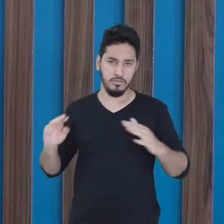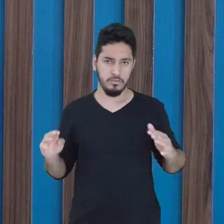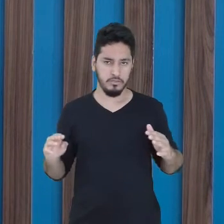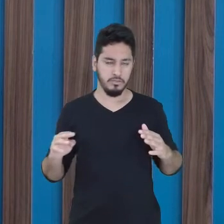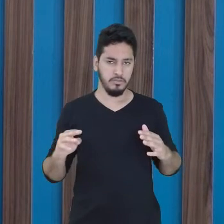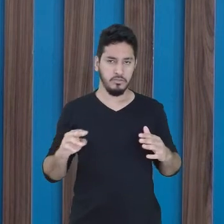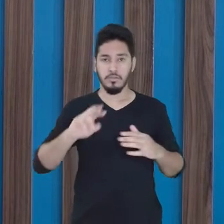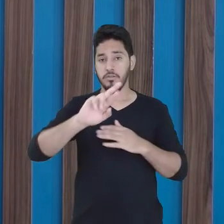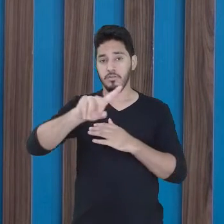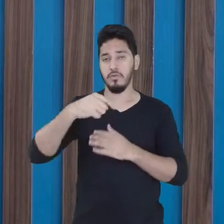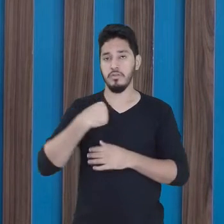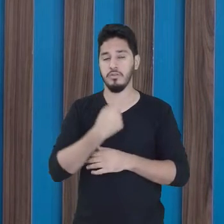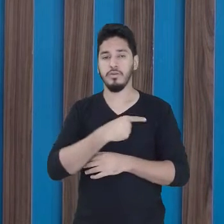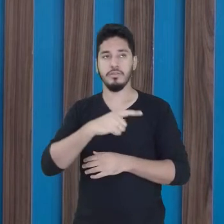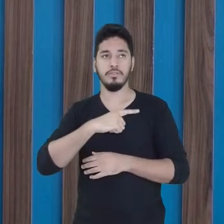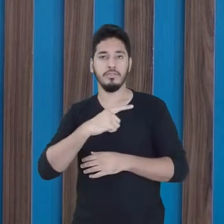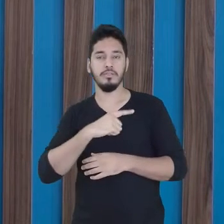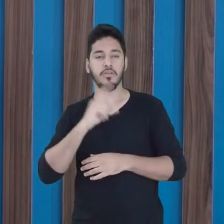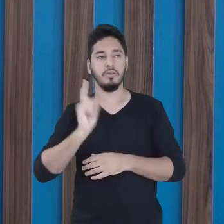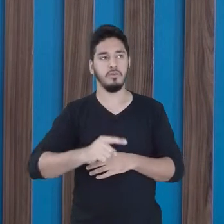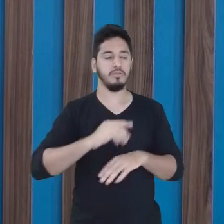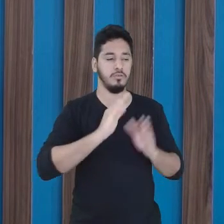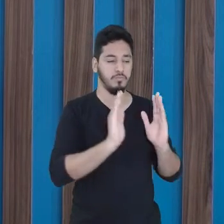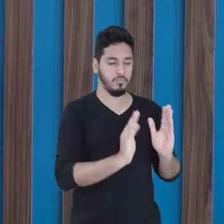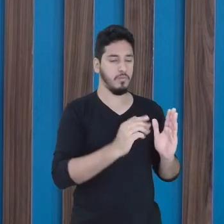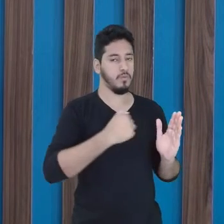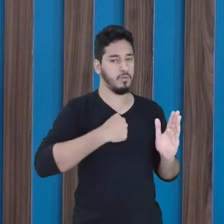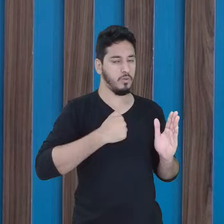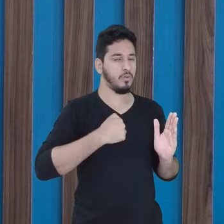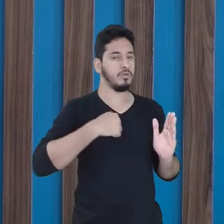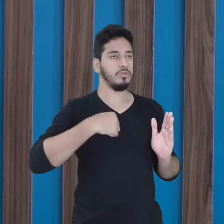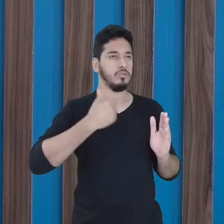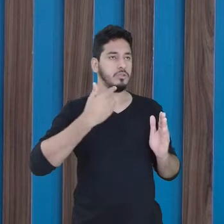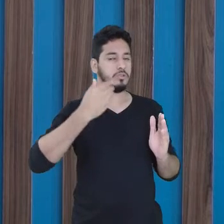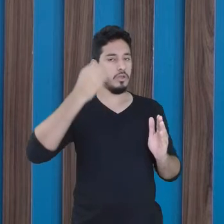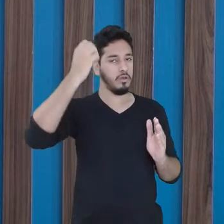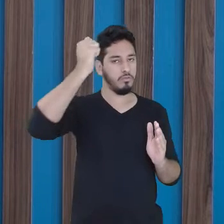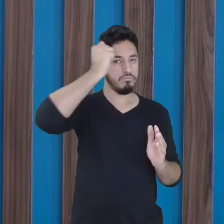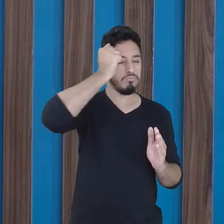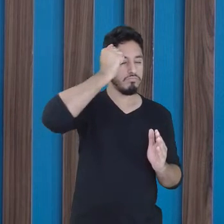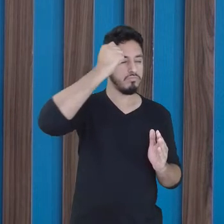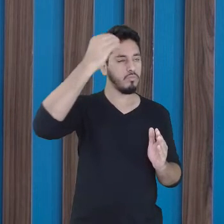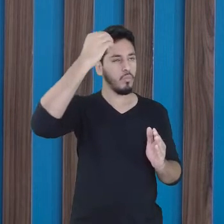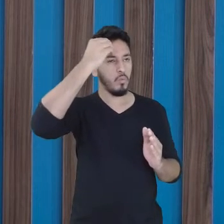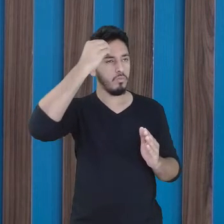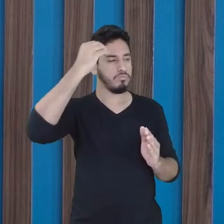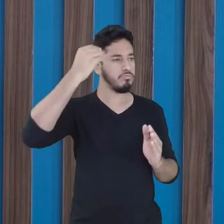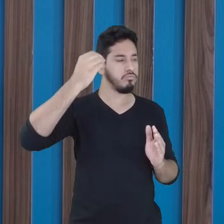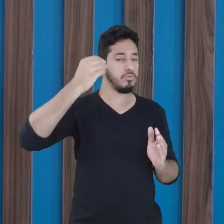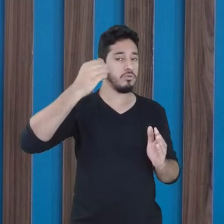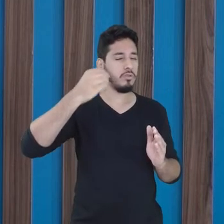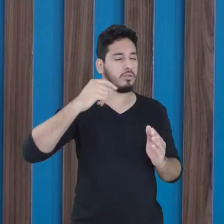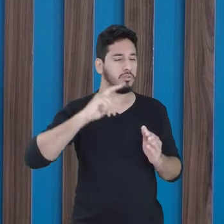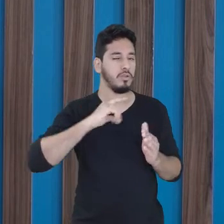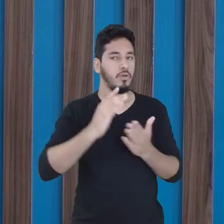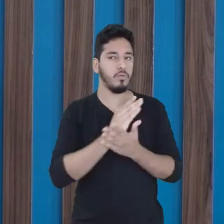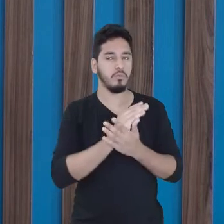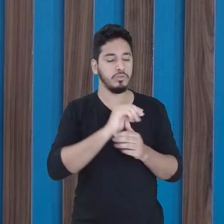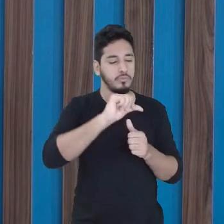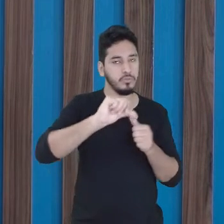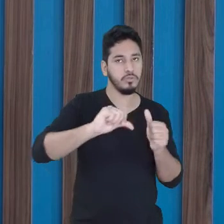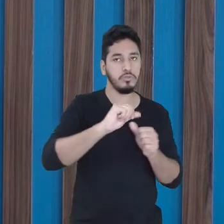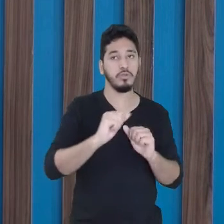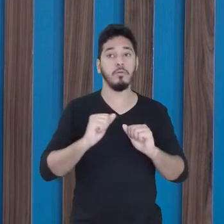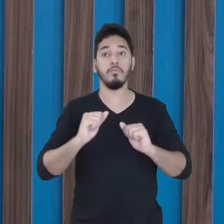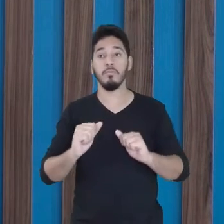gente tem a nossa parcela e pode fazer, né, nossas ações, nossas pequenas atitudes, né, para que